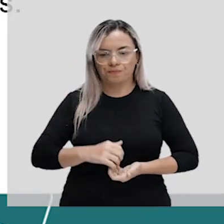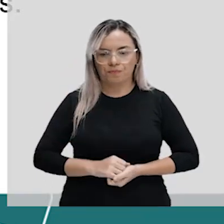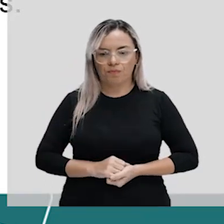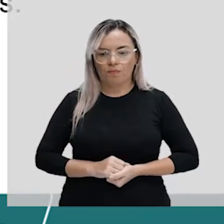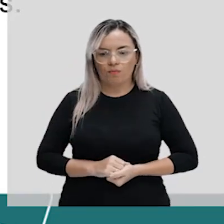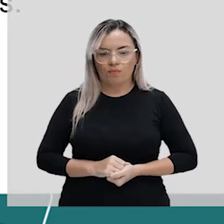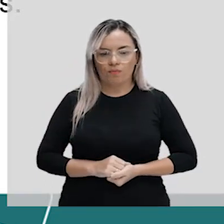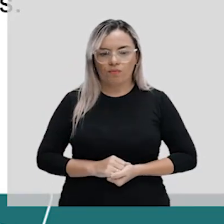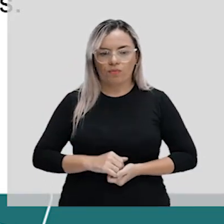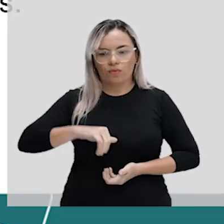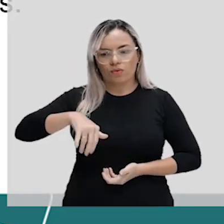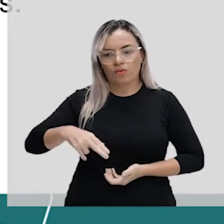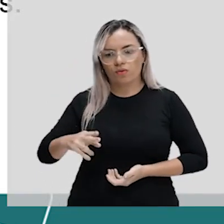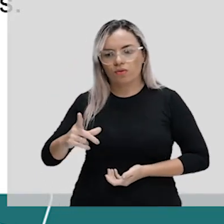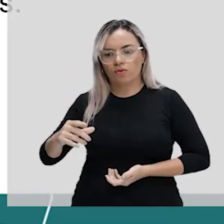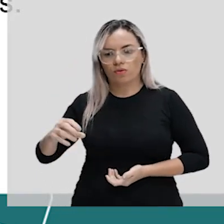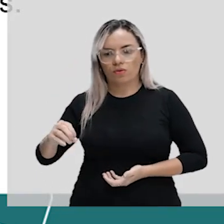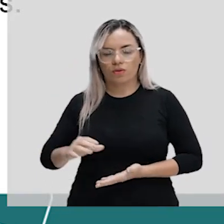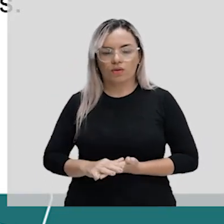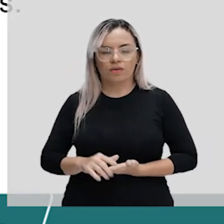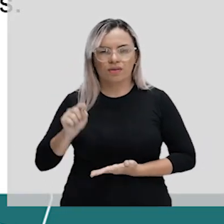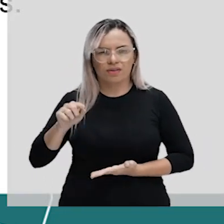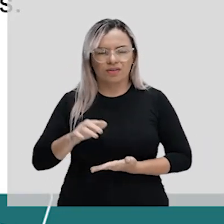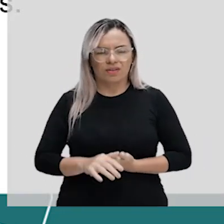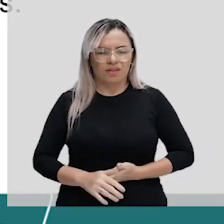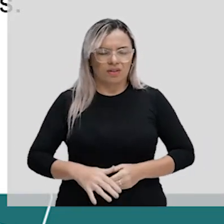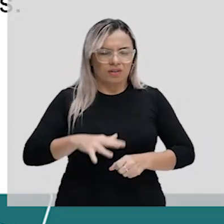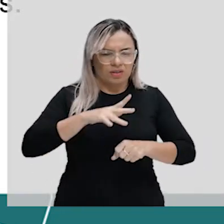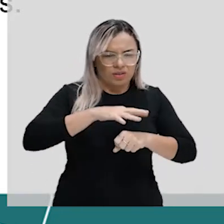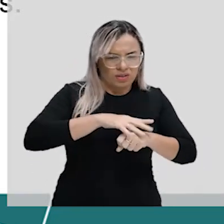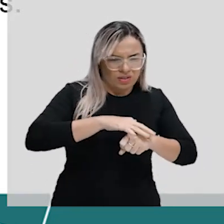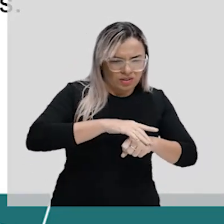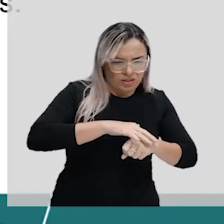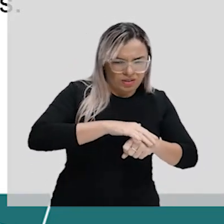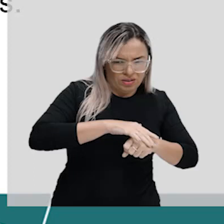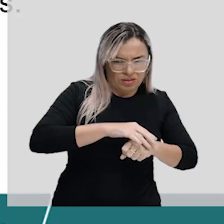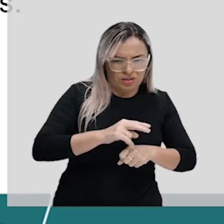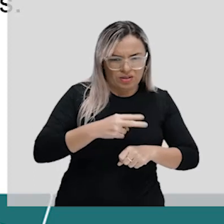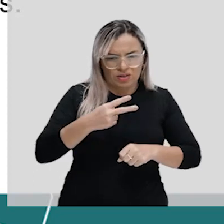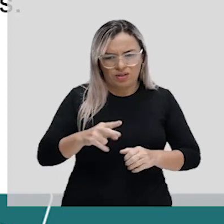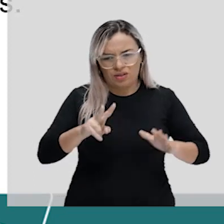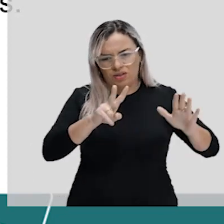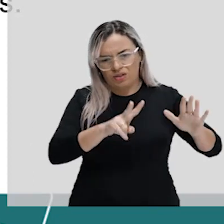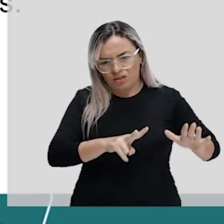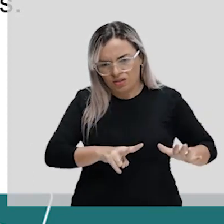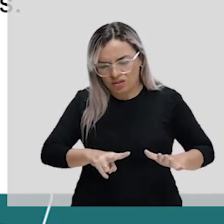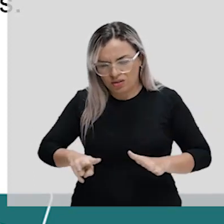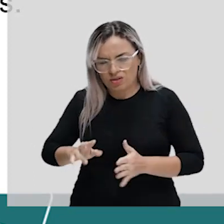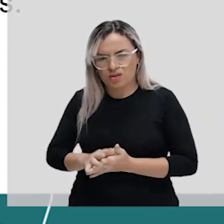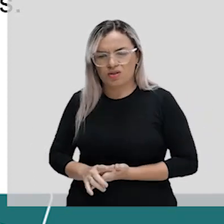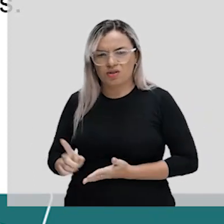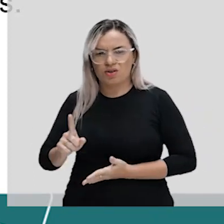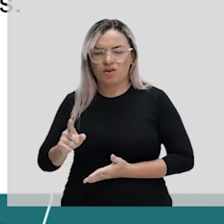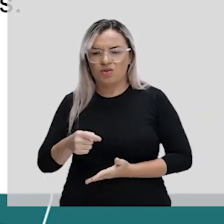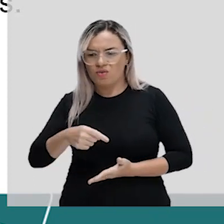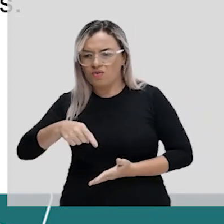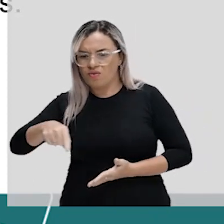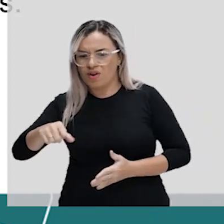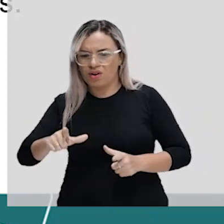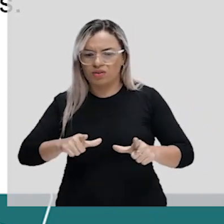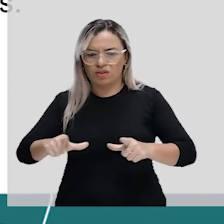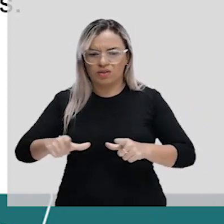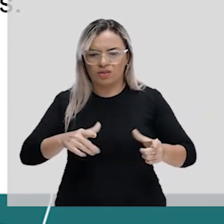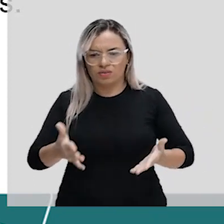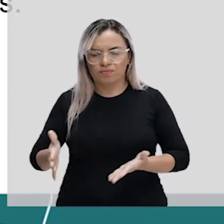trabalho. Júlio está muito doente, faz 2 semanas que ele não vai ao trabalho. Eu quero que vocês em casa repitam comigo como se fala essa frase em